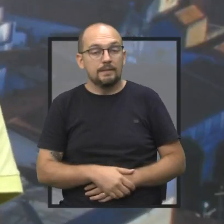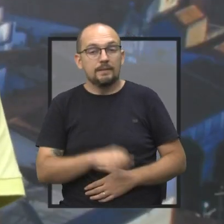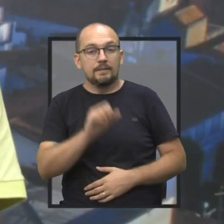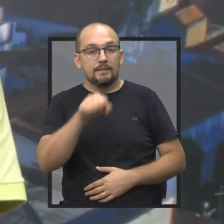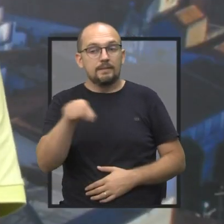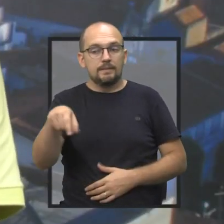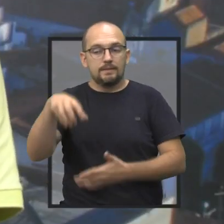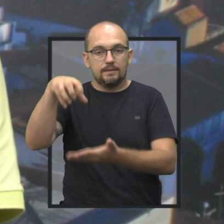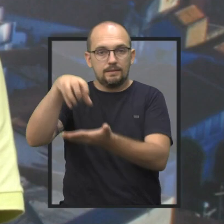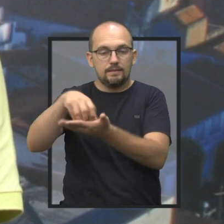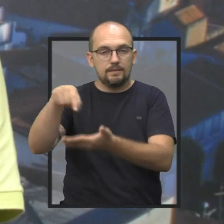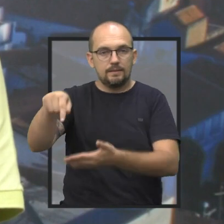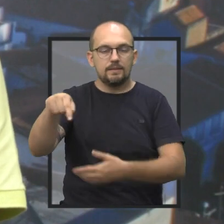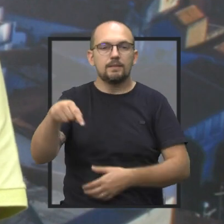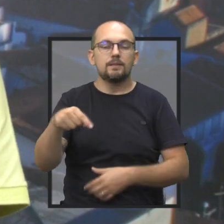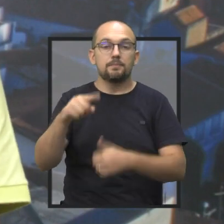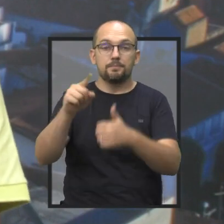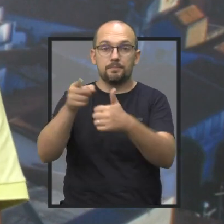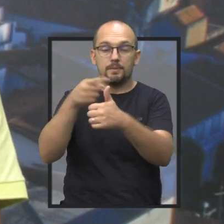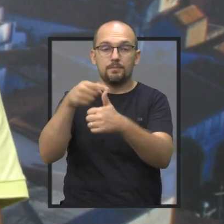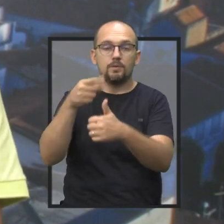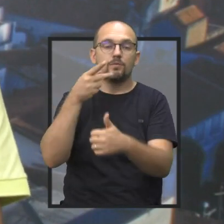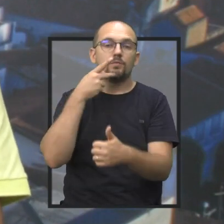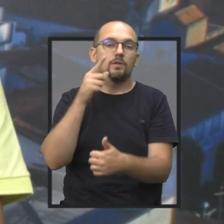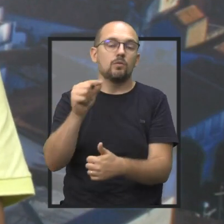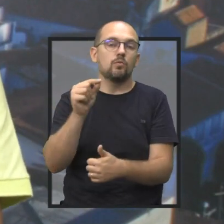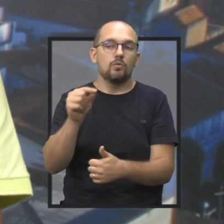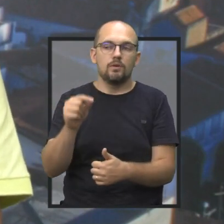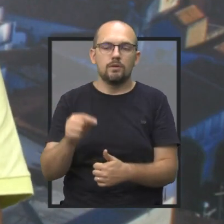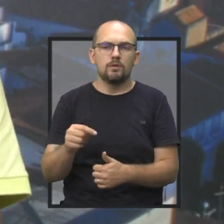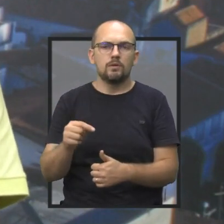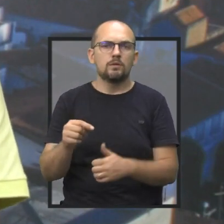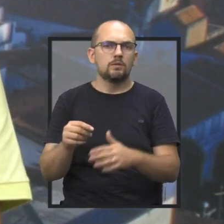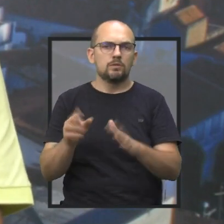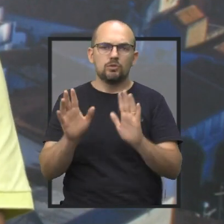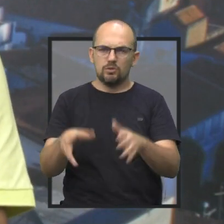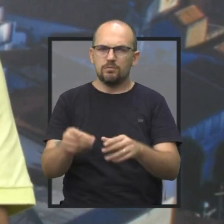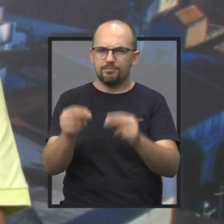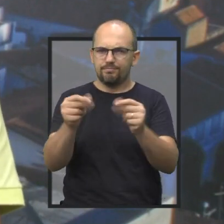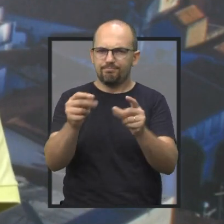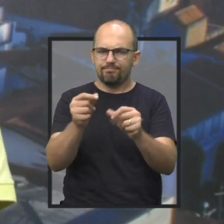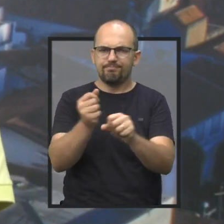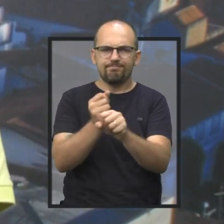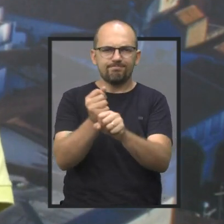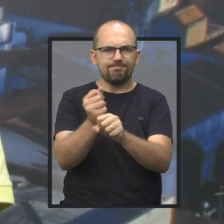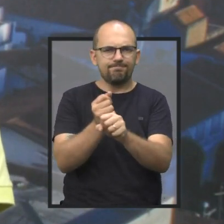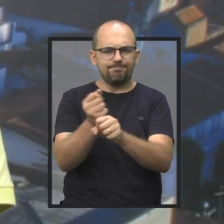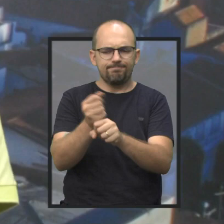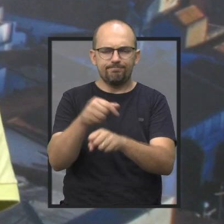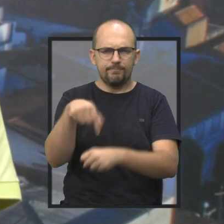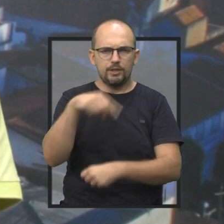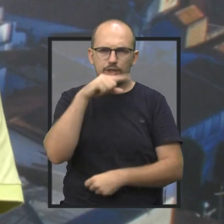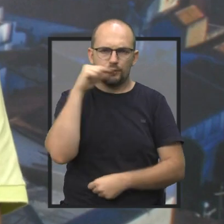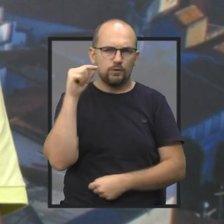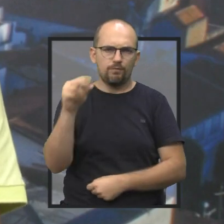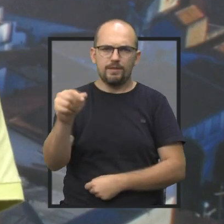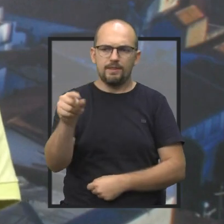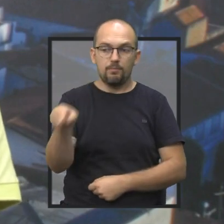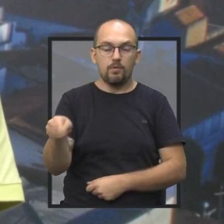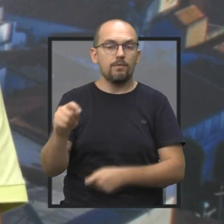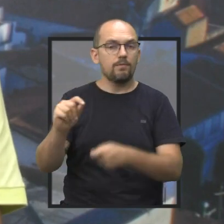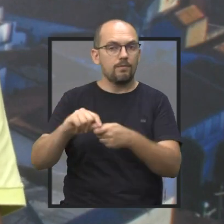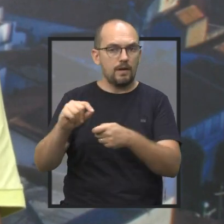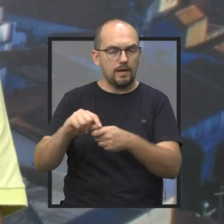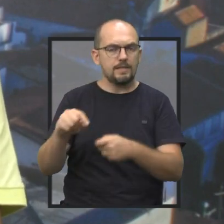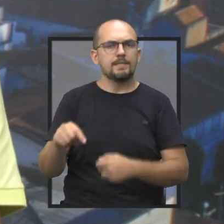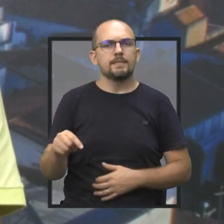né, em primeiro lugar, há bastante tempo na nossa querida Jaú, que faz,